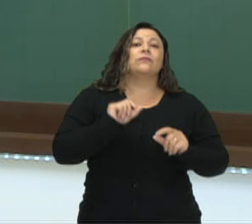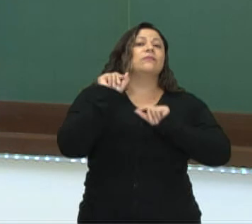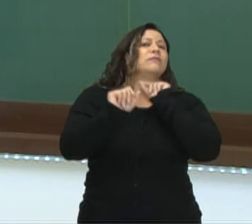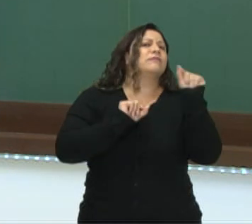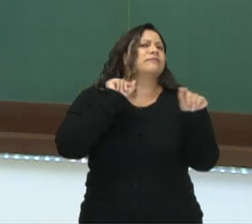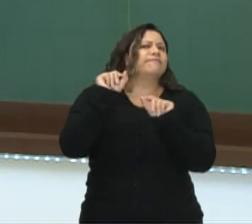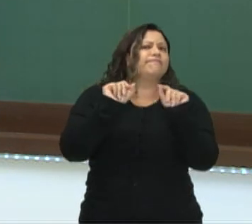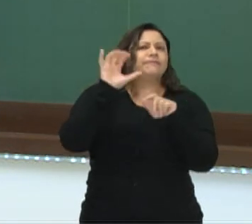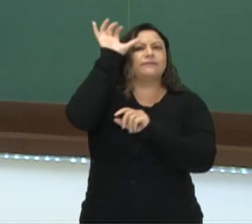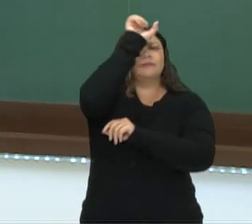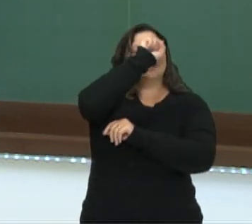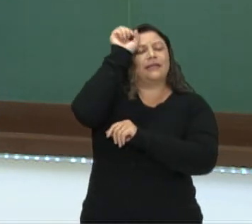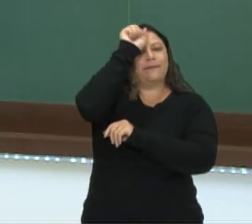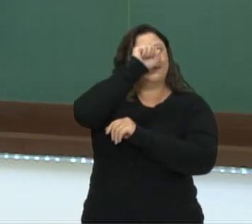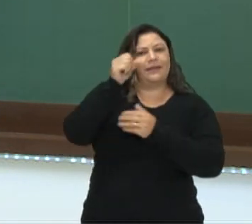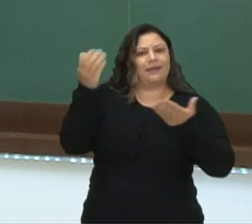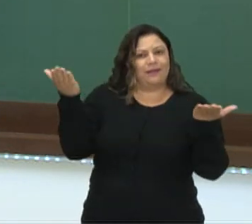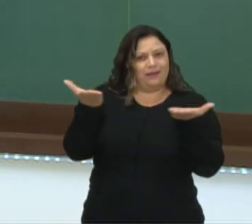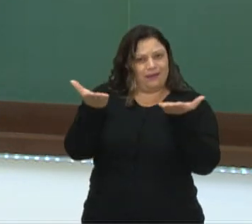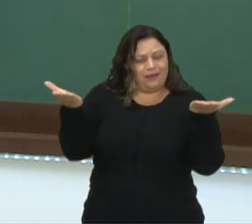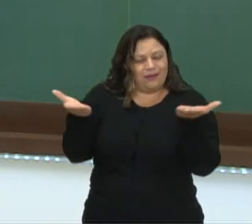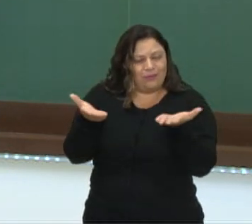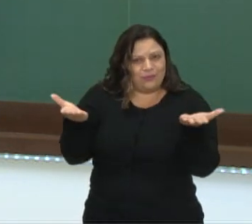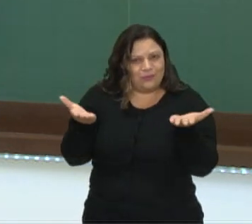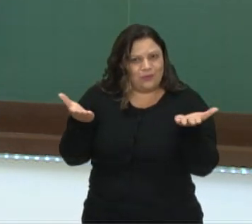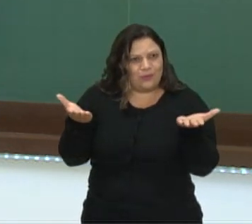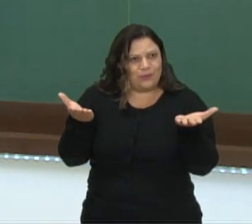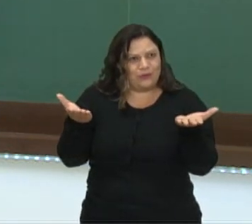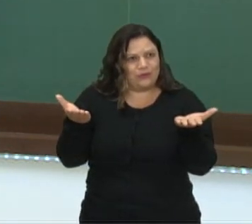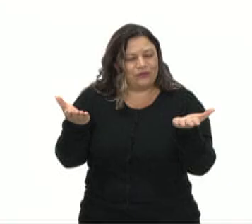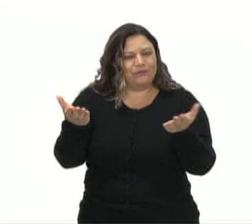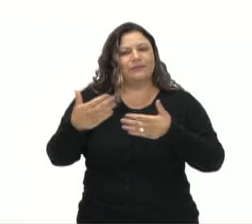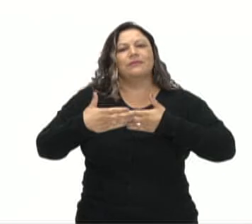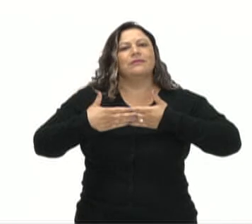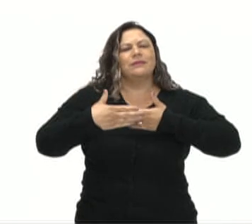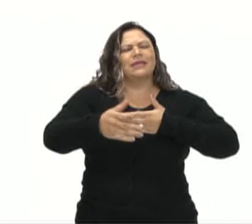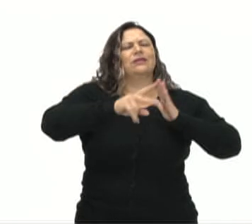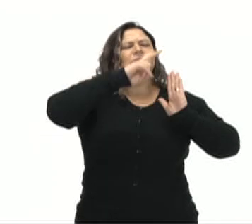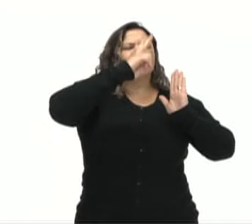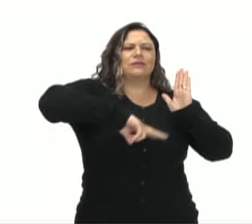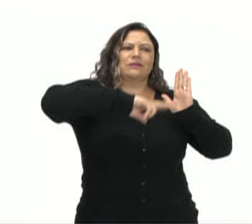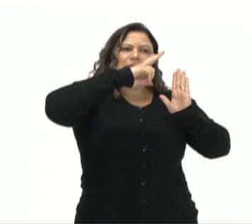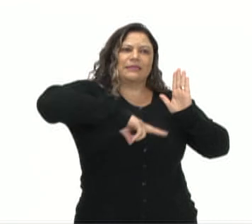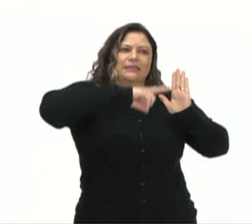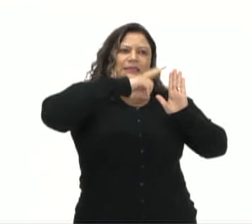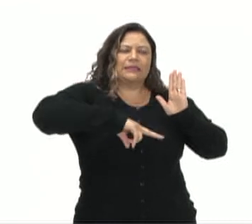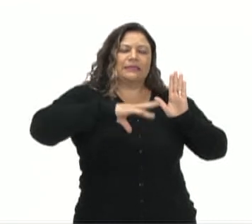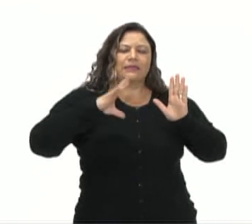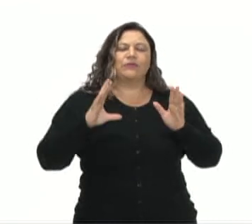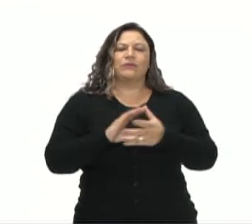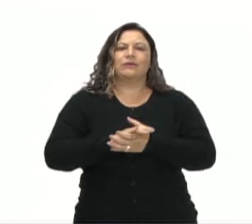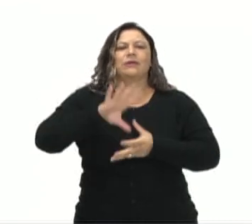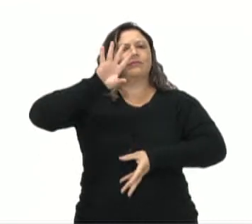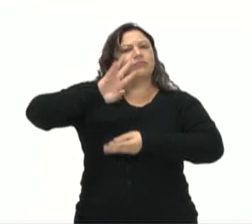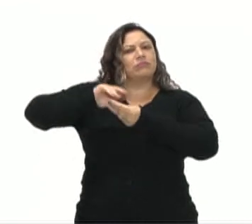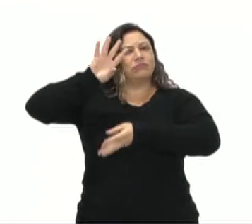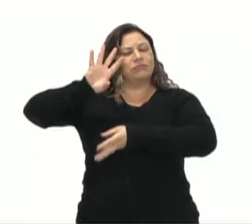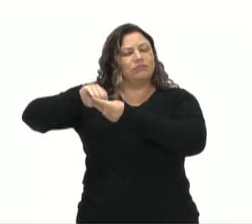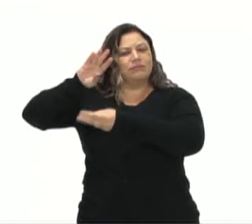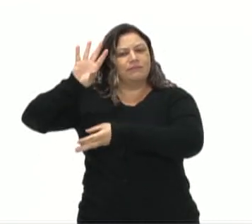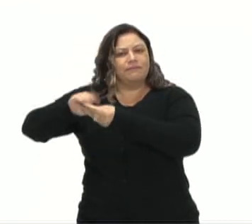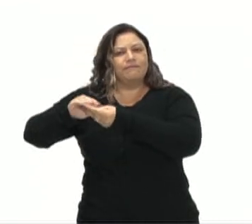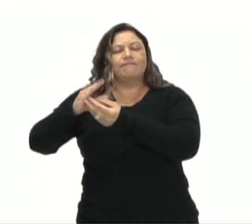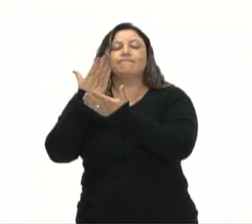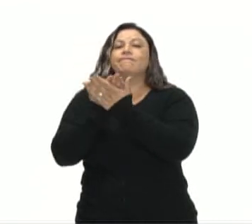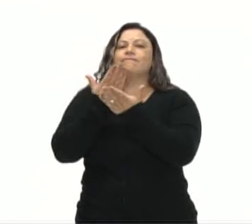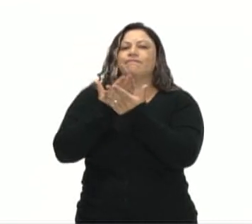O que aprendemos aqui? Na aula de hoje, a partir das leituras das sinopses, estudamos o uso,